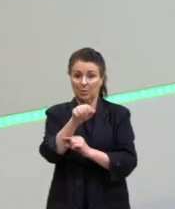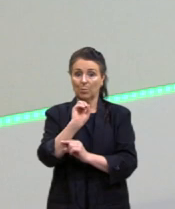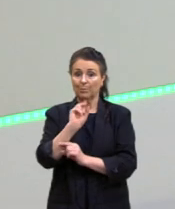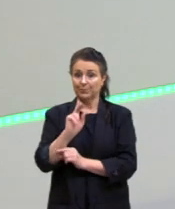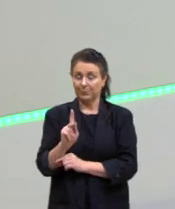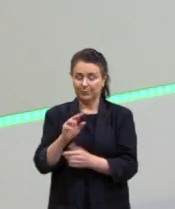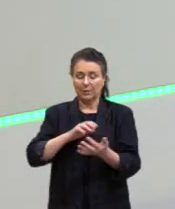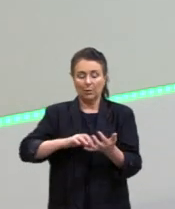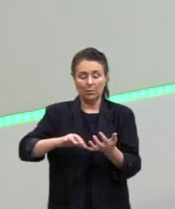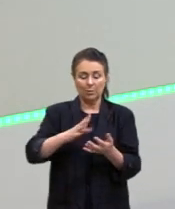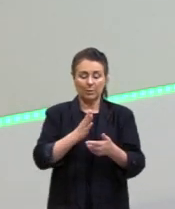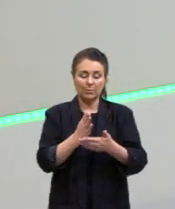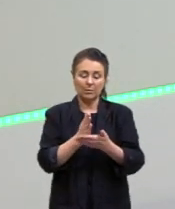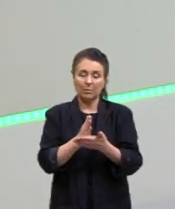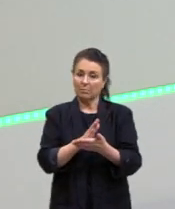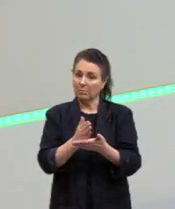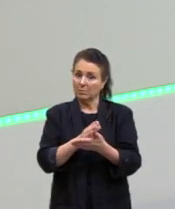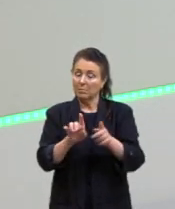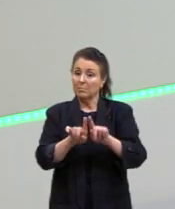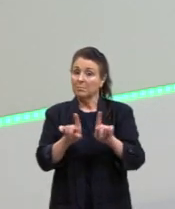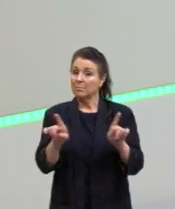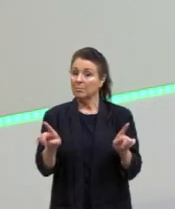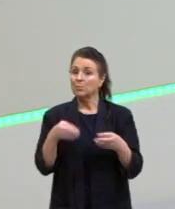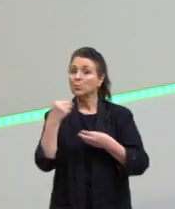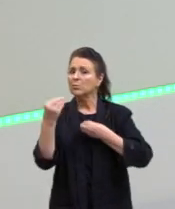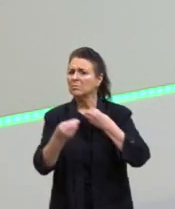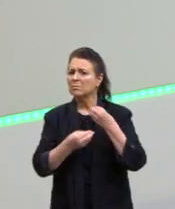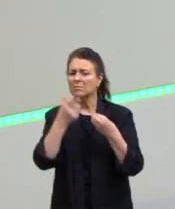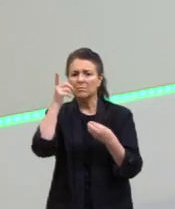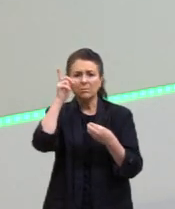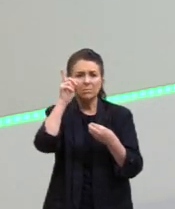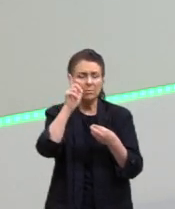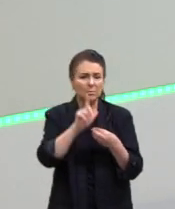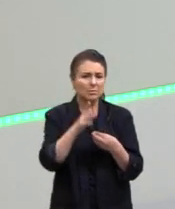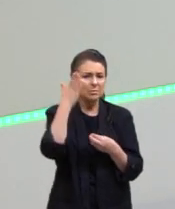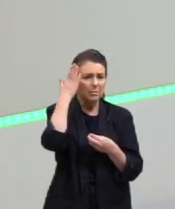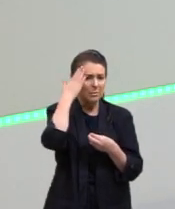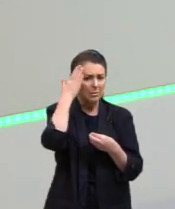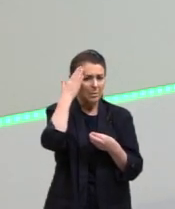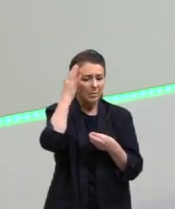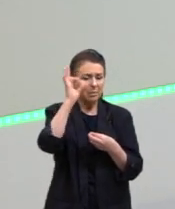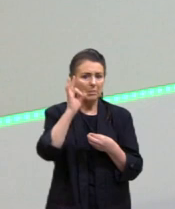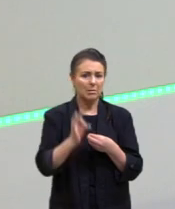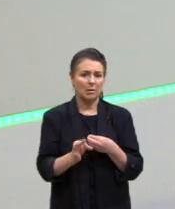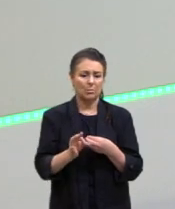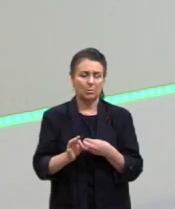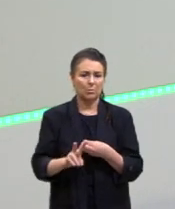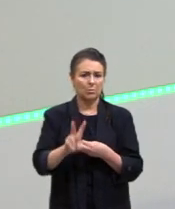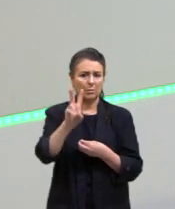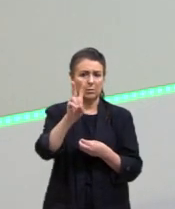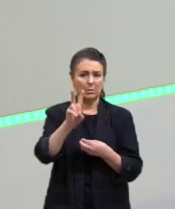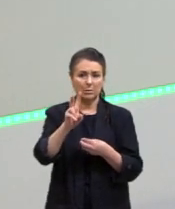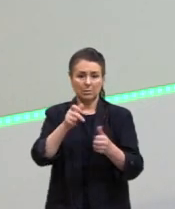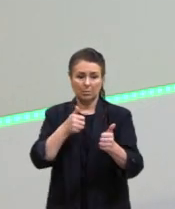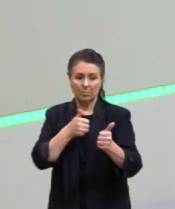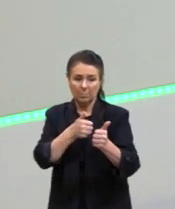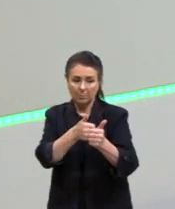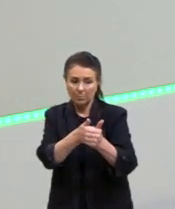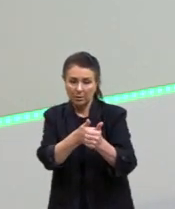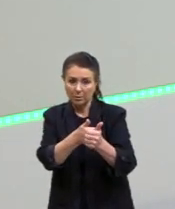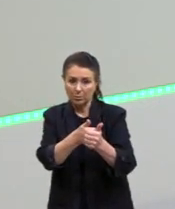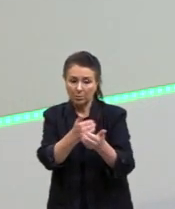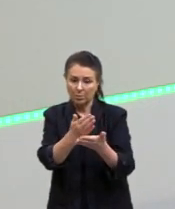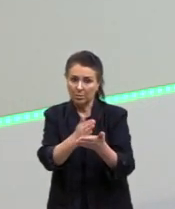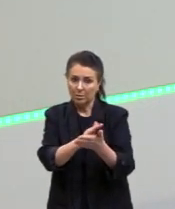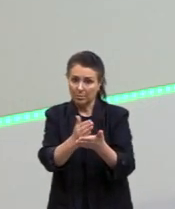calculamos a média mas como é que eu consigo definir se os valores eles estão próximos da Média seria